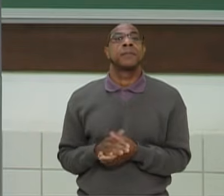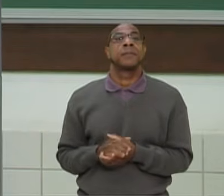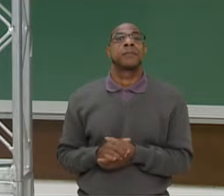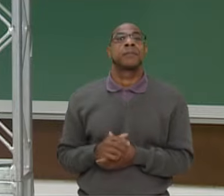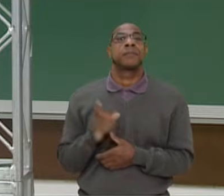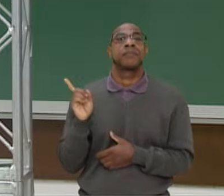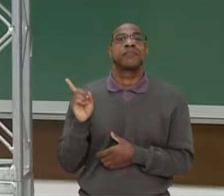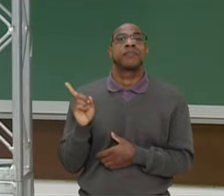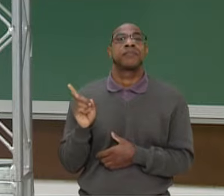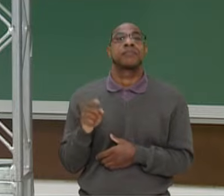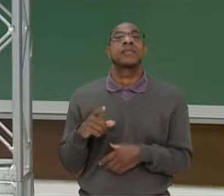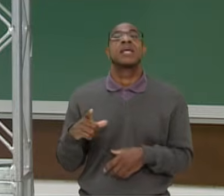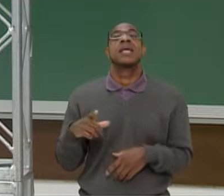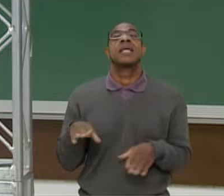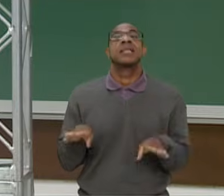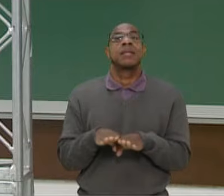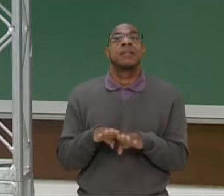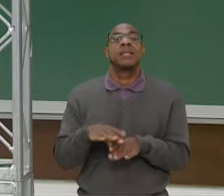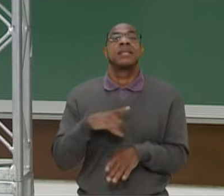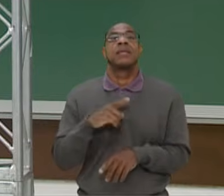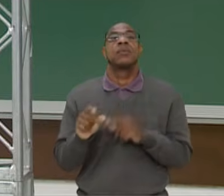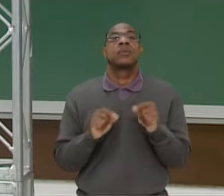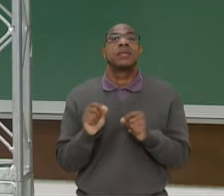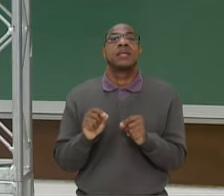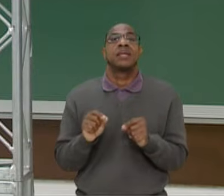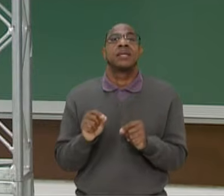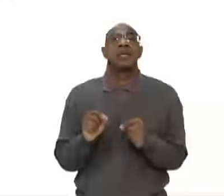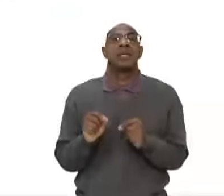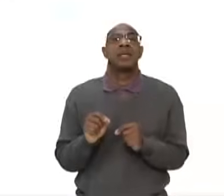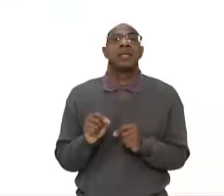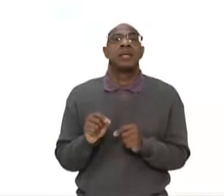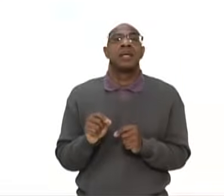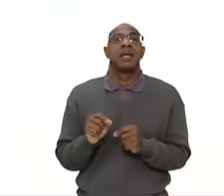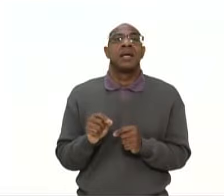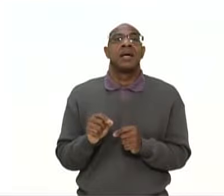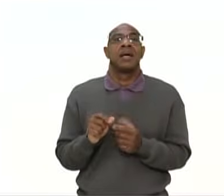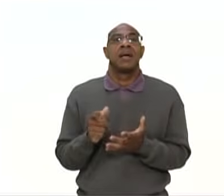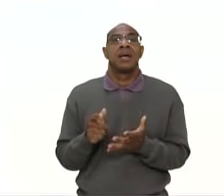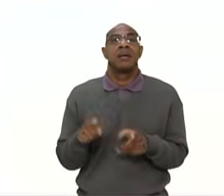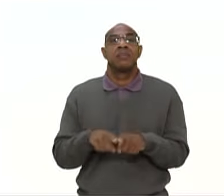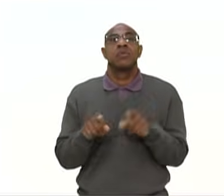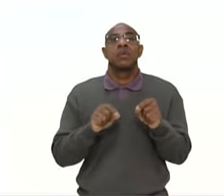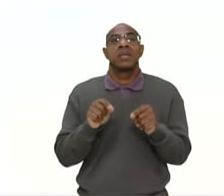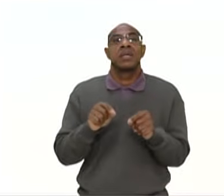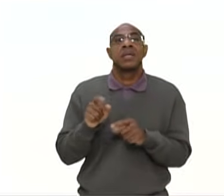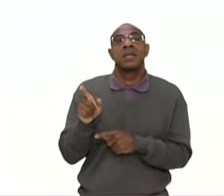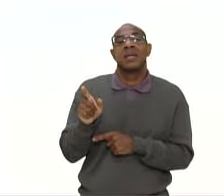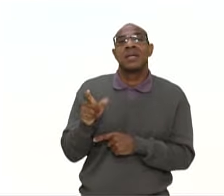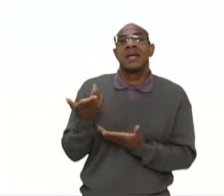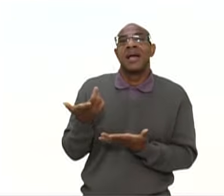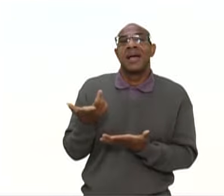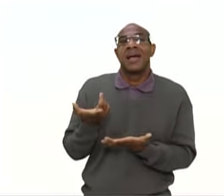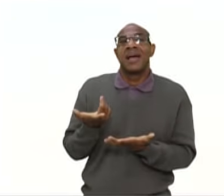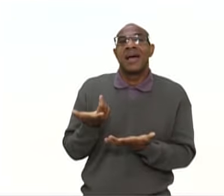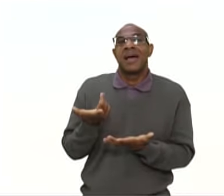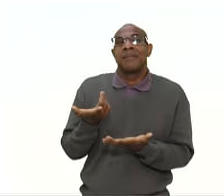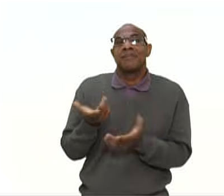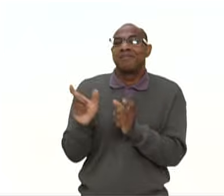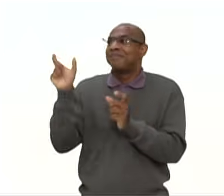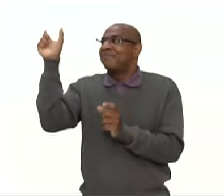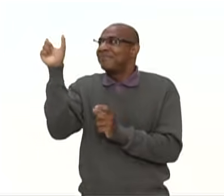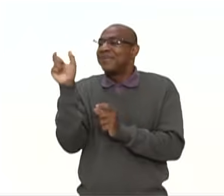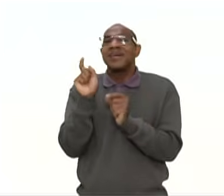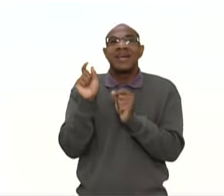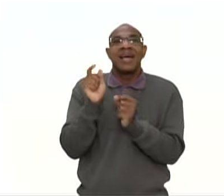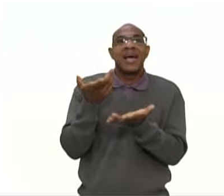aí, existe também a obsolescência psíquica. A demanda é causada pela insatisfação do consumidor com o